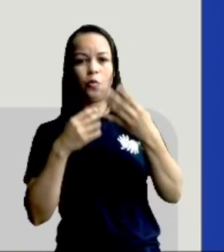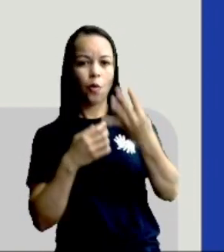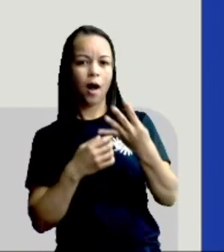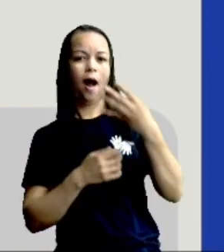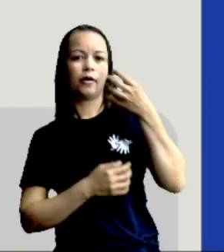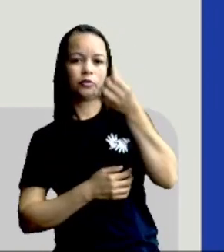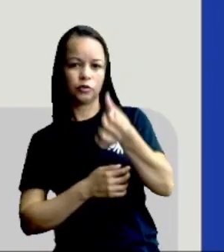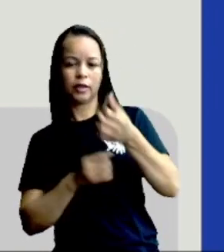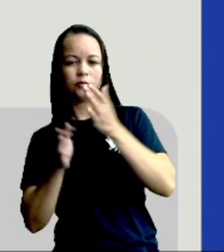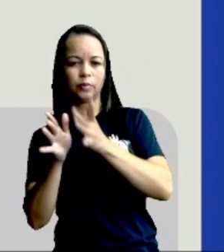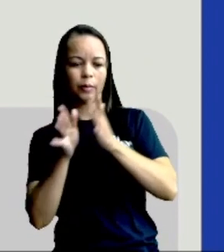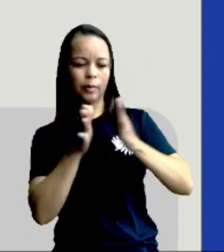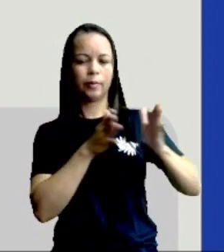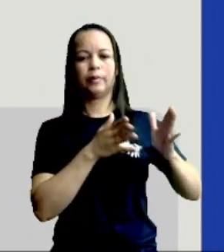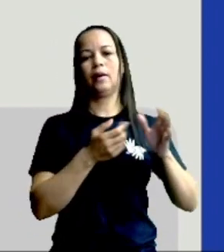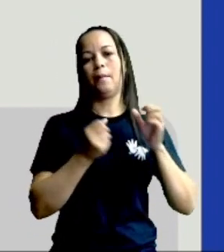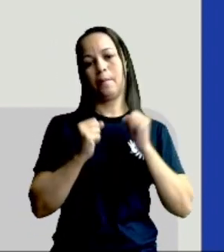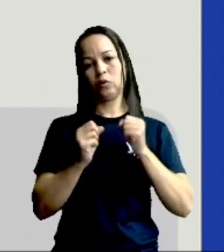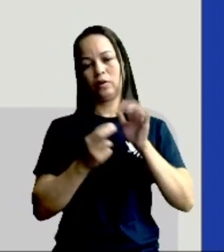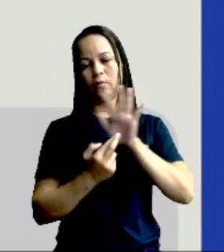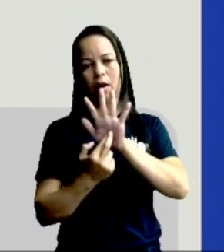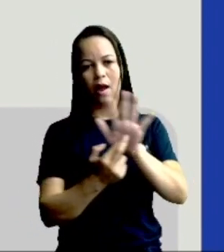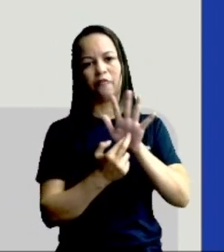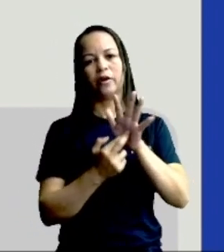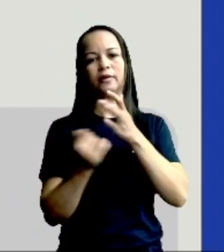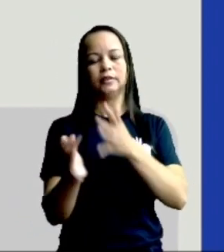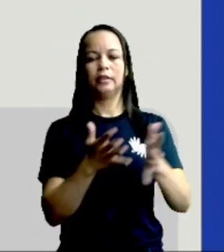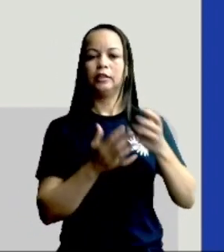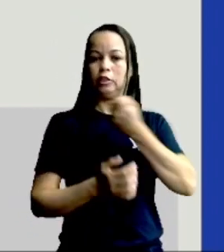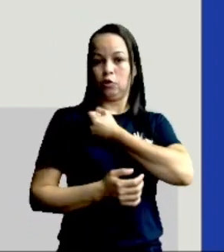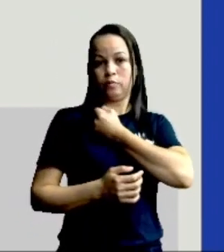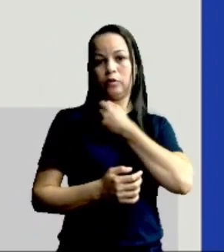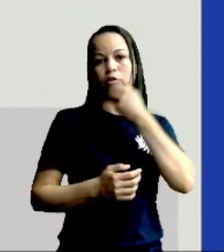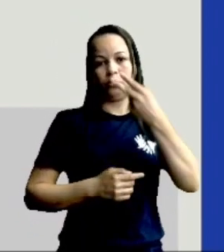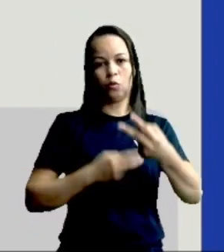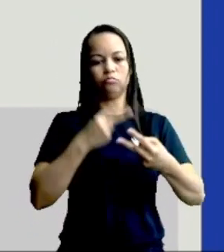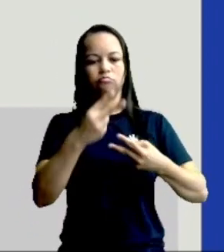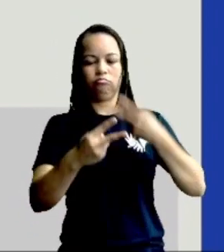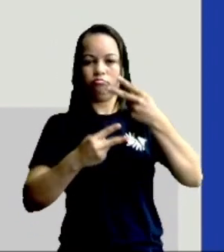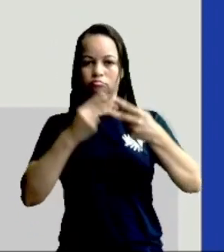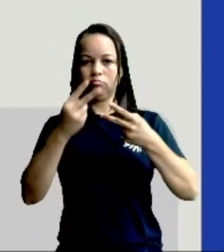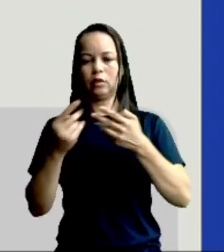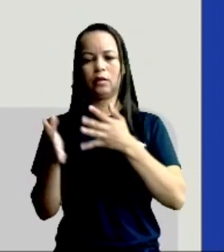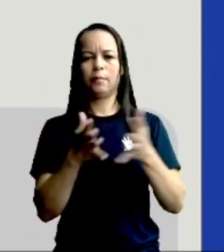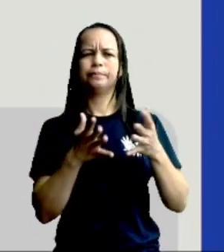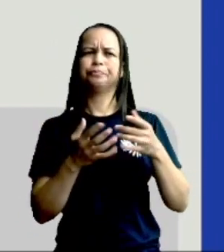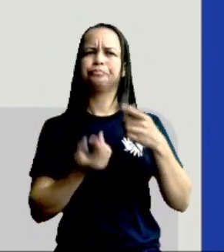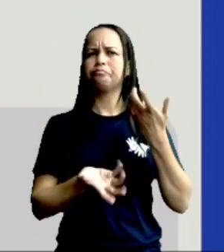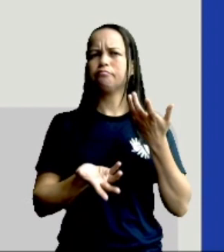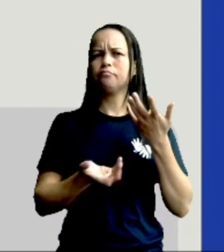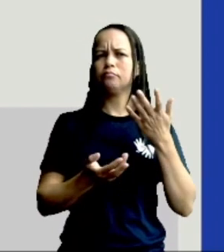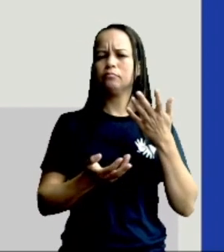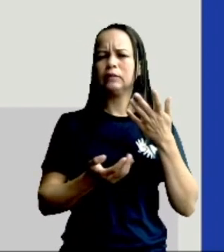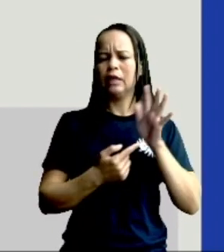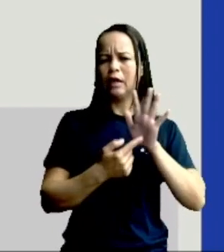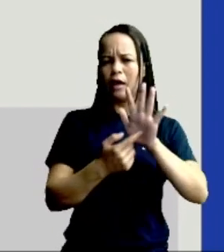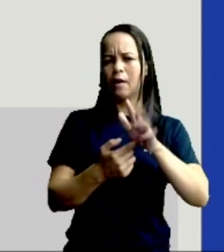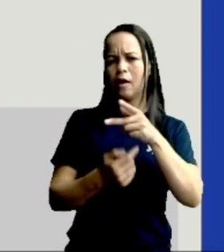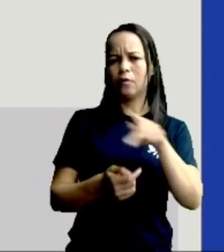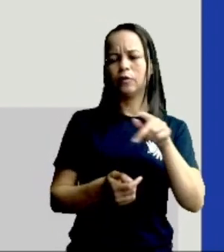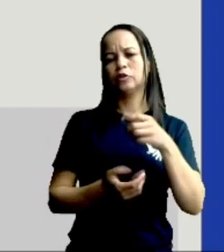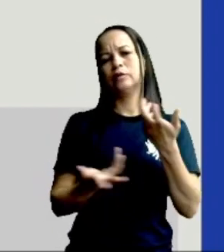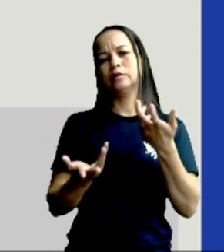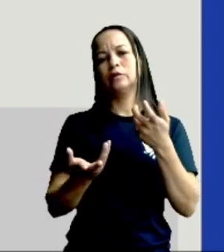números pares. Né? Poder fazer essa referência de 2 em 2 ou dos números pares. Números ímpares que a senhora mostrou, só que aí só tem